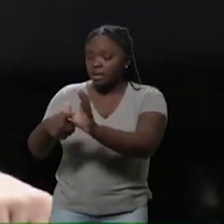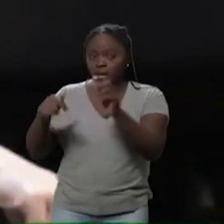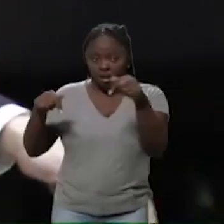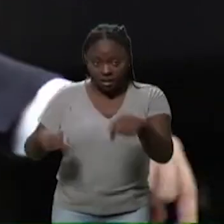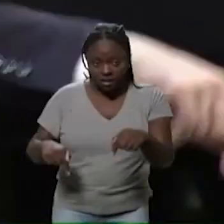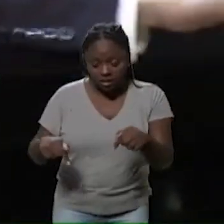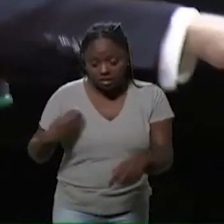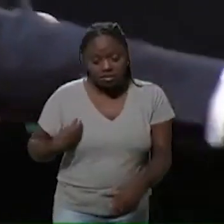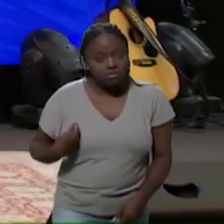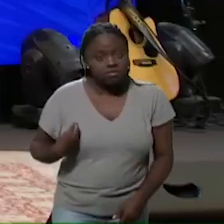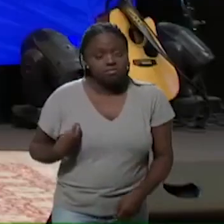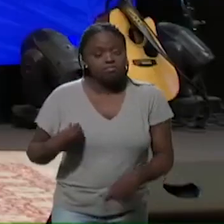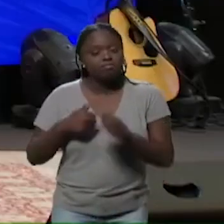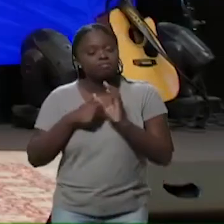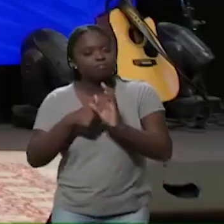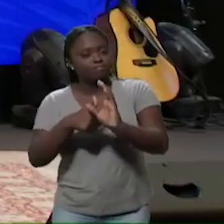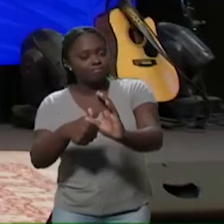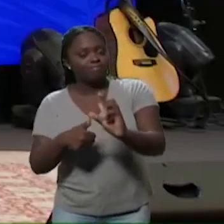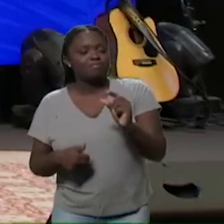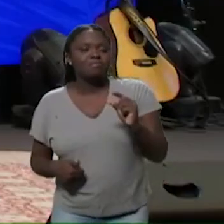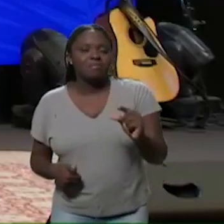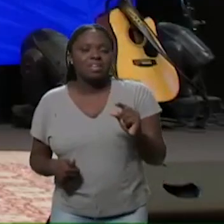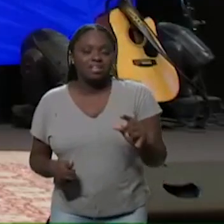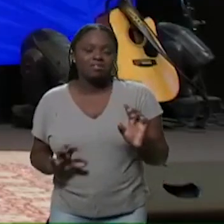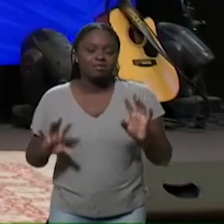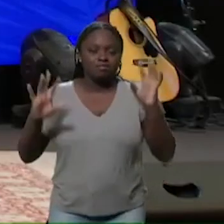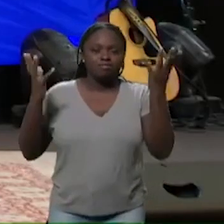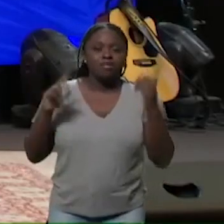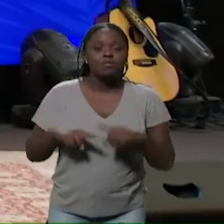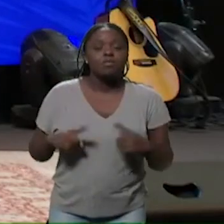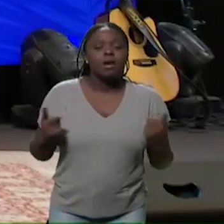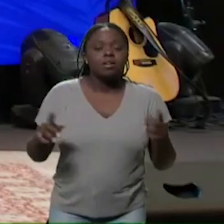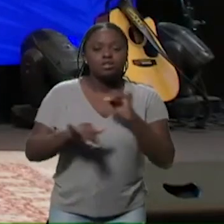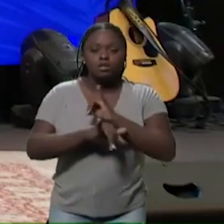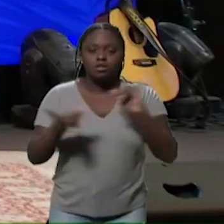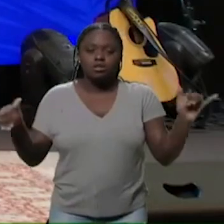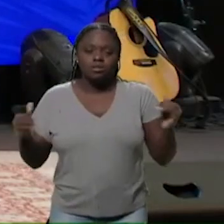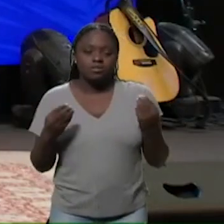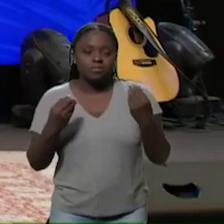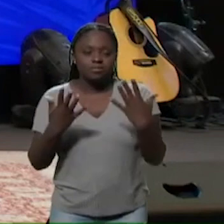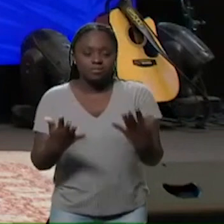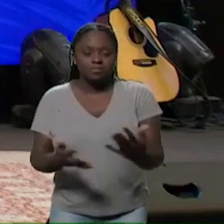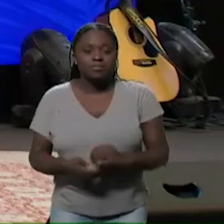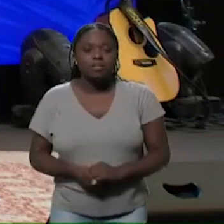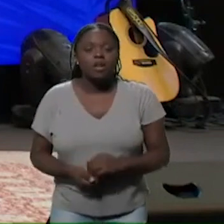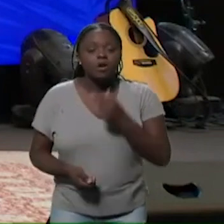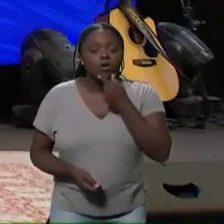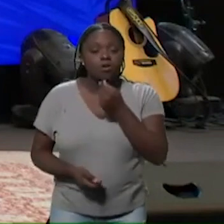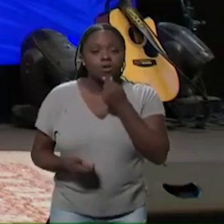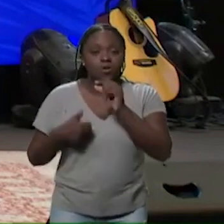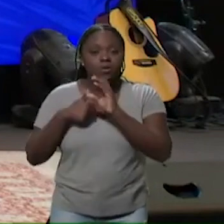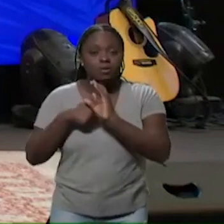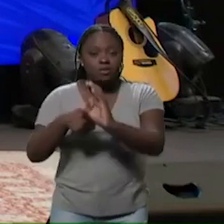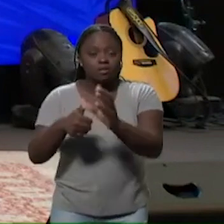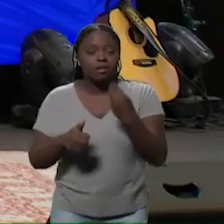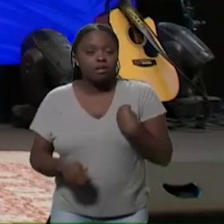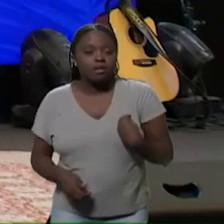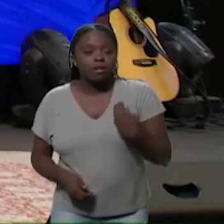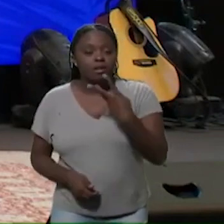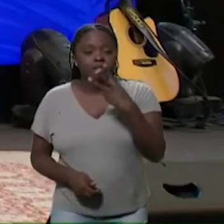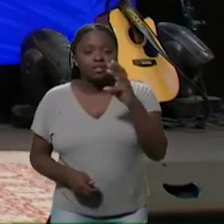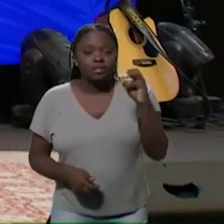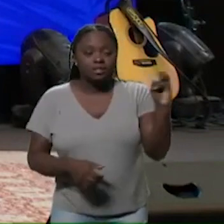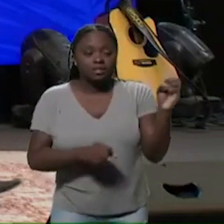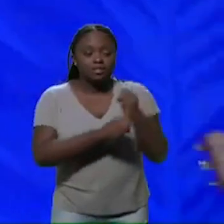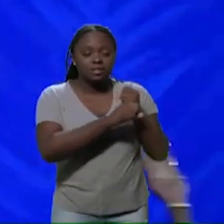nessa vida, ele curte menos. Mas eu tenho uma notícia para te dar. Vou falar uma frase do Jonathan Edwards, um cristão que viveu 300 anos